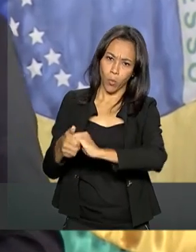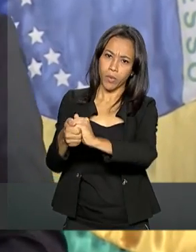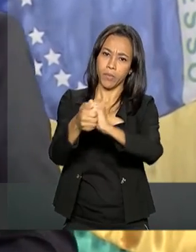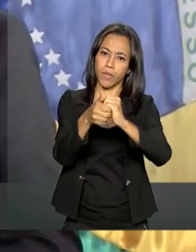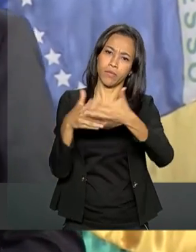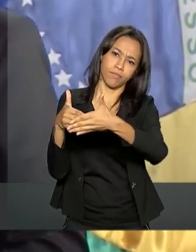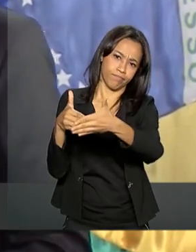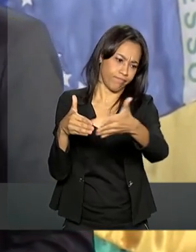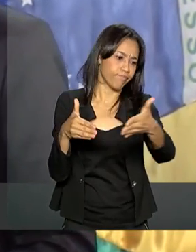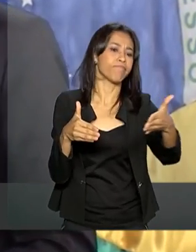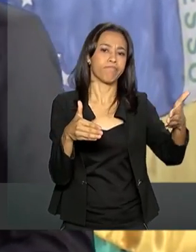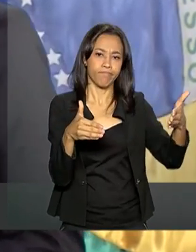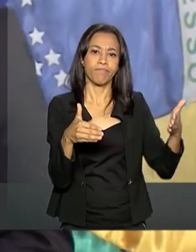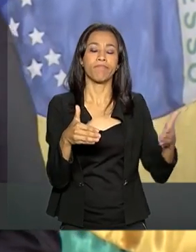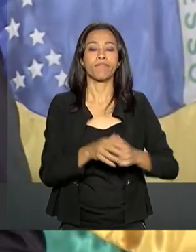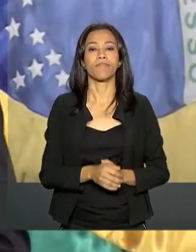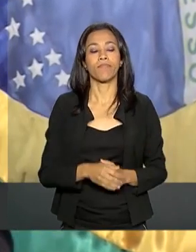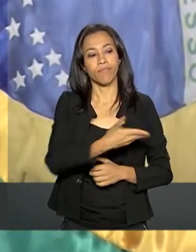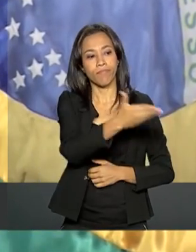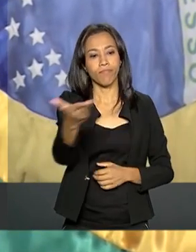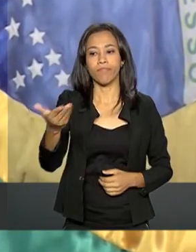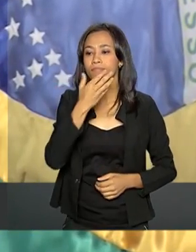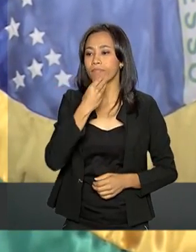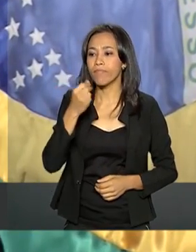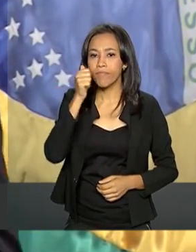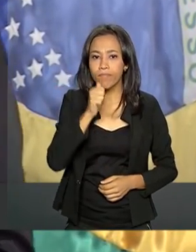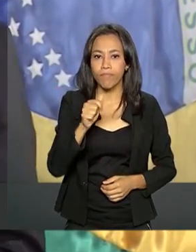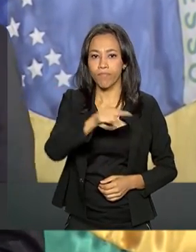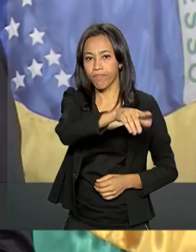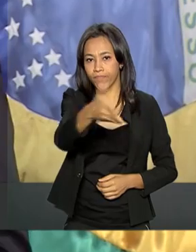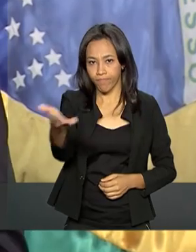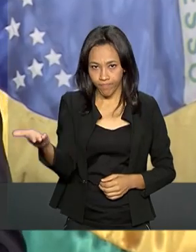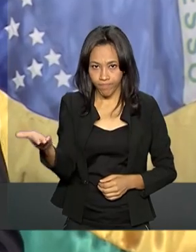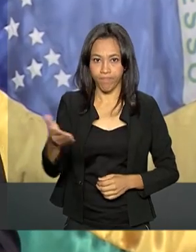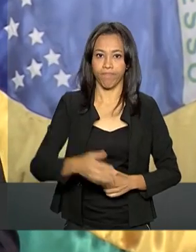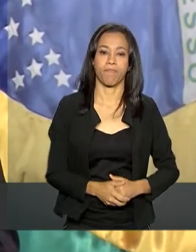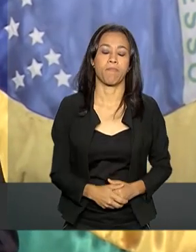presentes, senhoras e senhores,